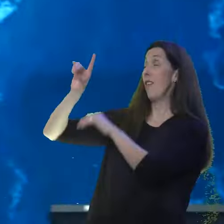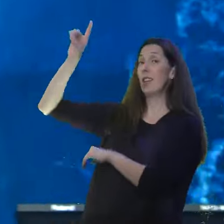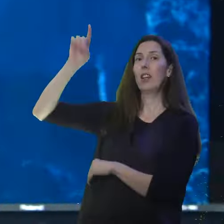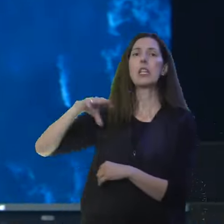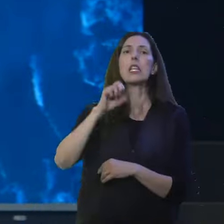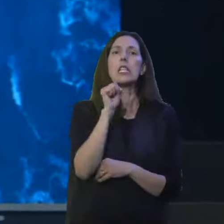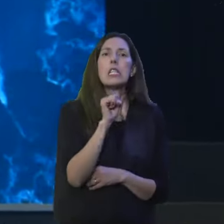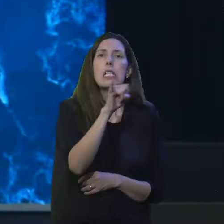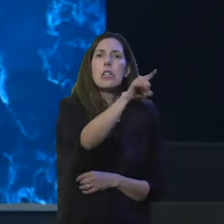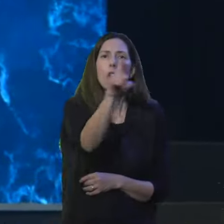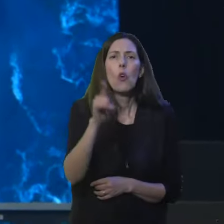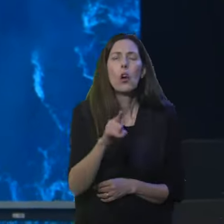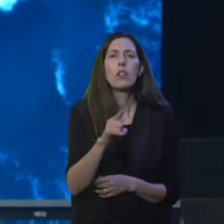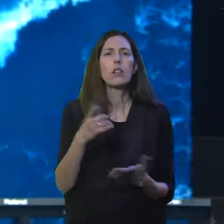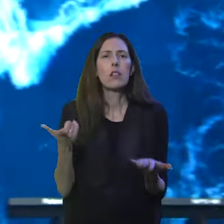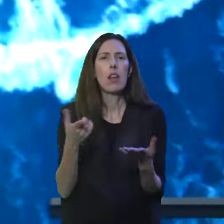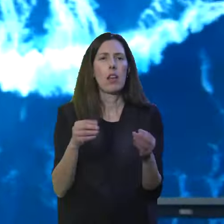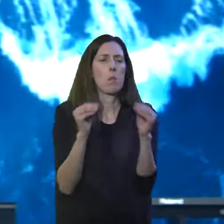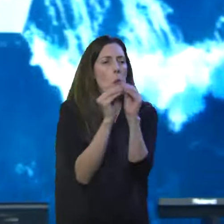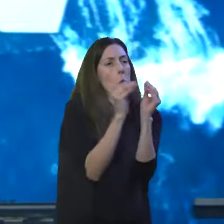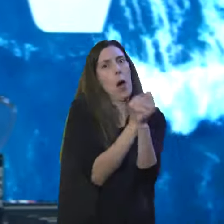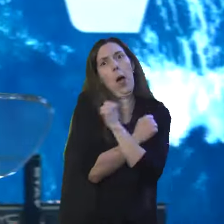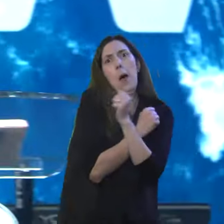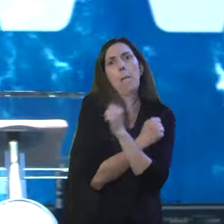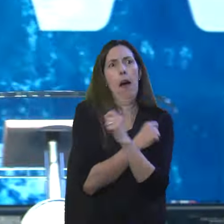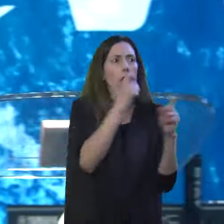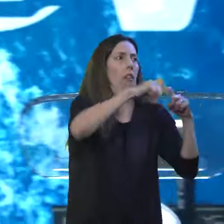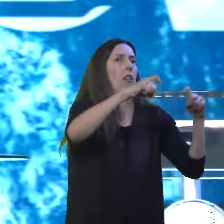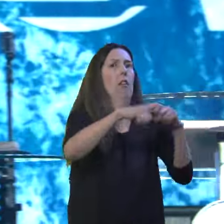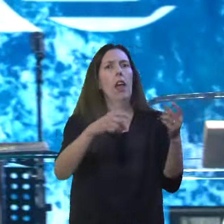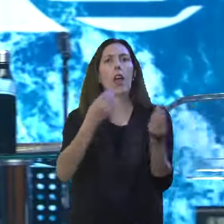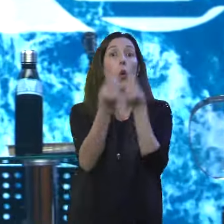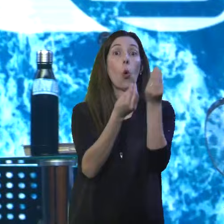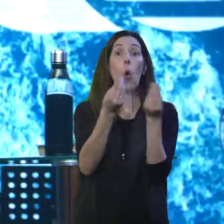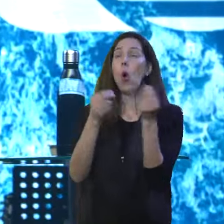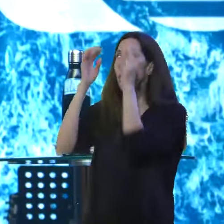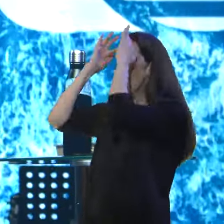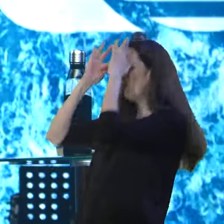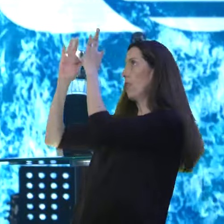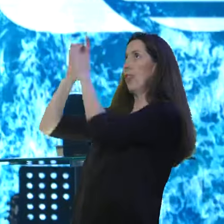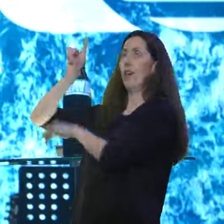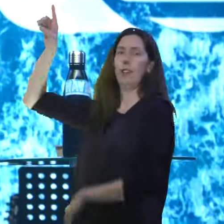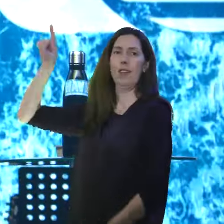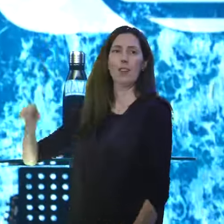não consegue controlar a sua boca, o seu abraço, que dirá a tua vida espiritual?